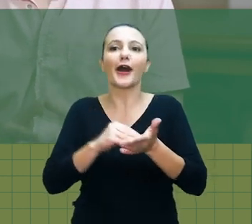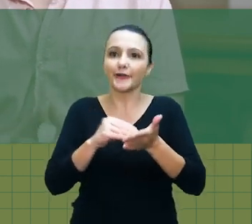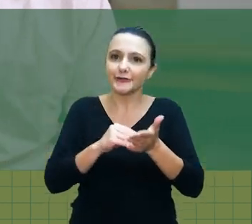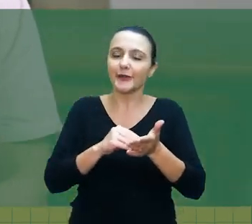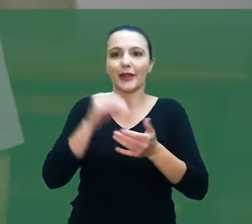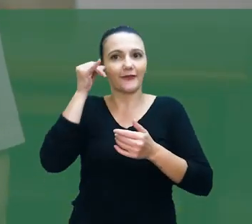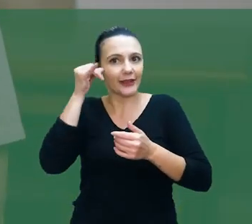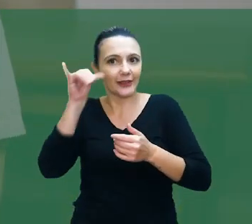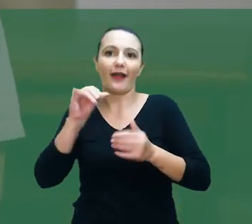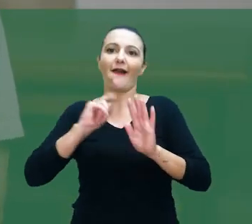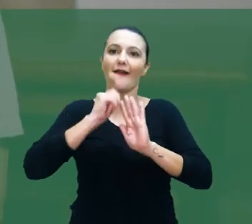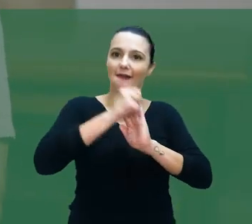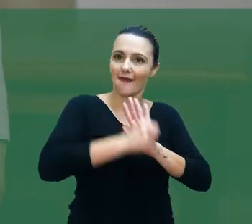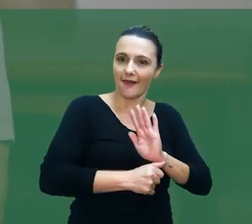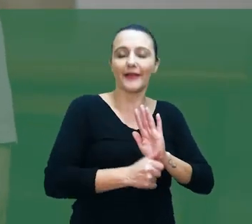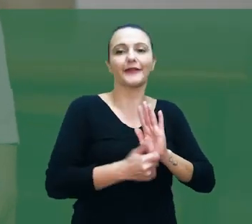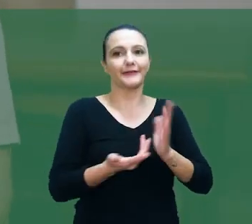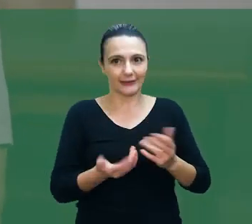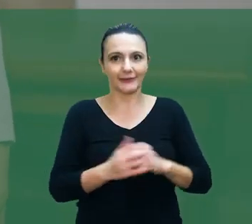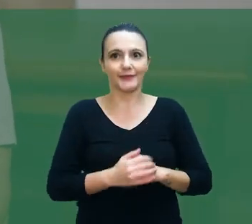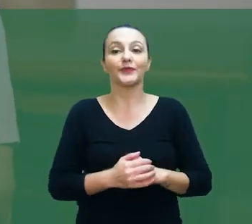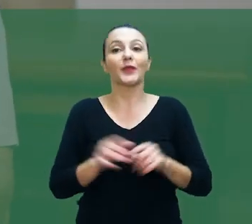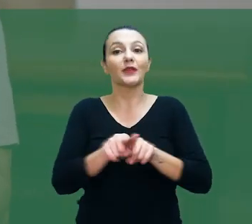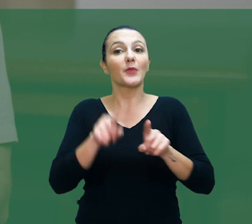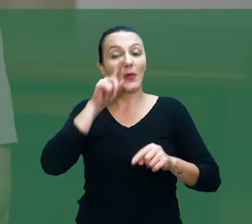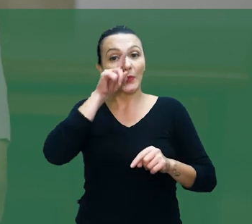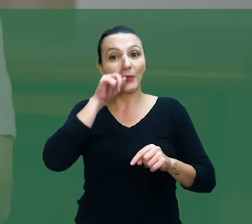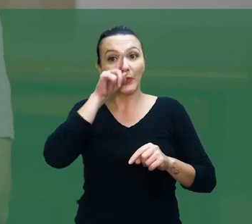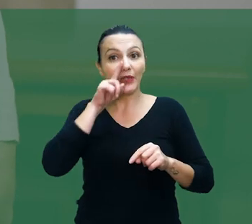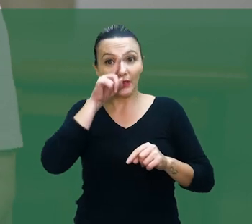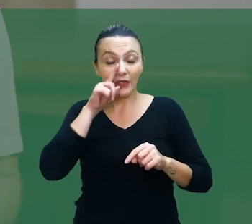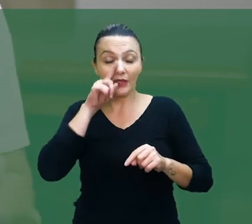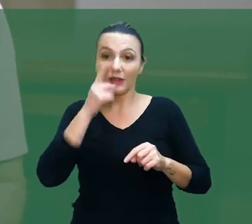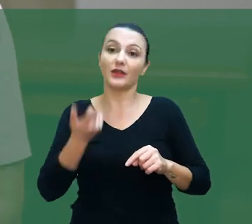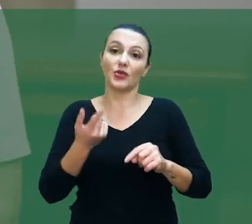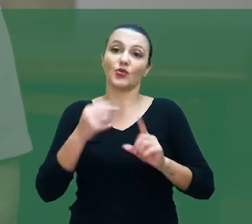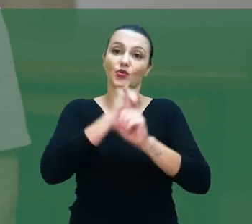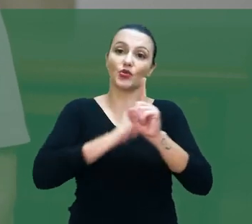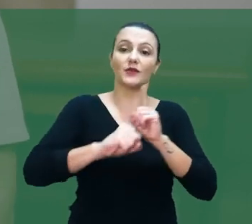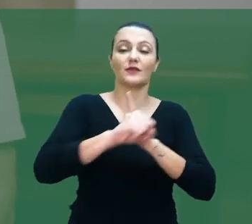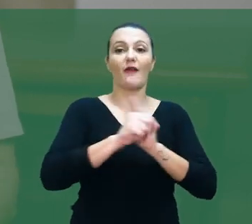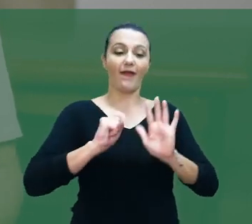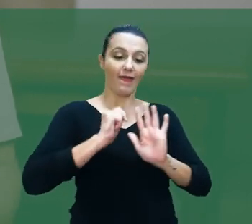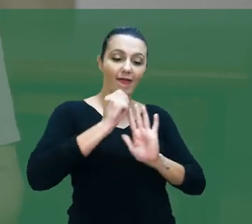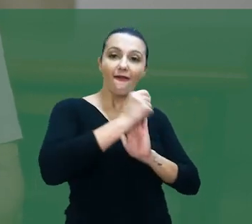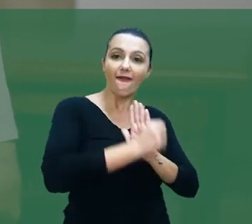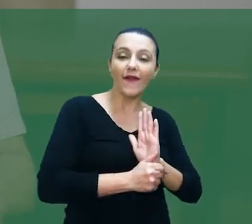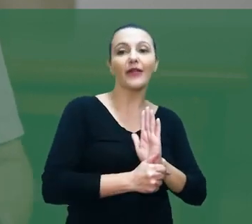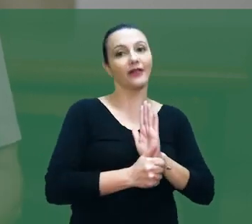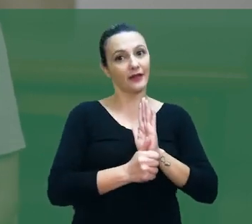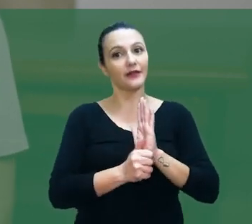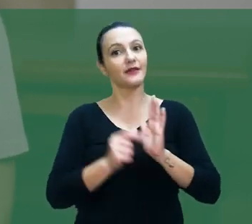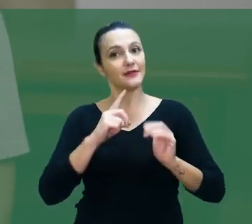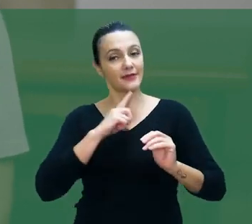um terceiro argumento seria o argumento dos riscos sociais que a desinformação e as fake news têm trazido. E aí eu poderia dividir, eu acho que